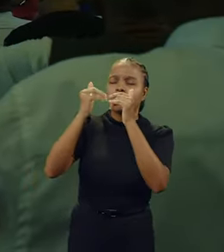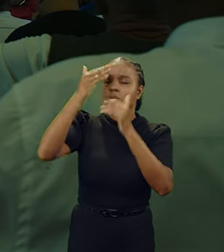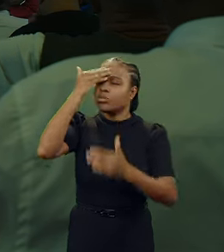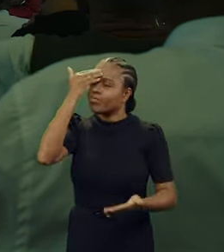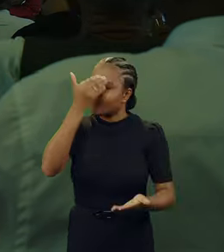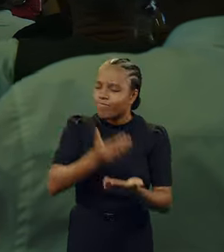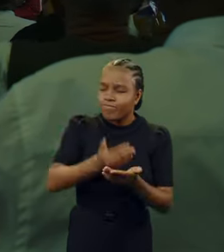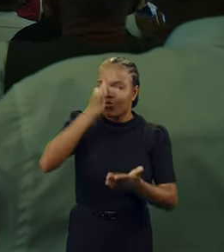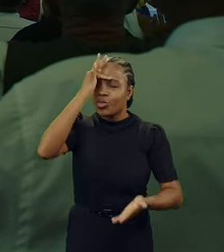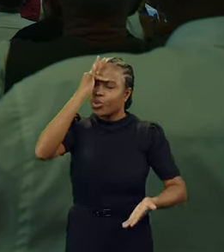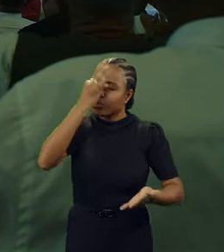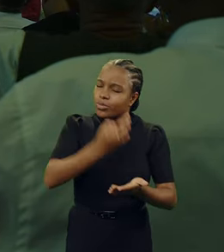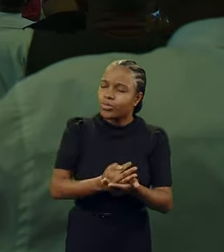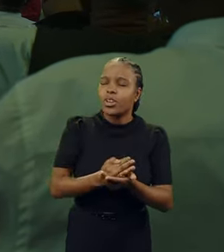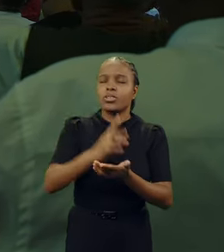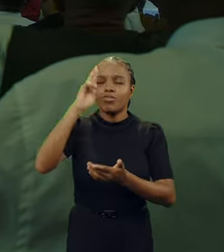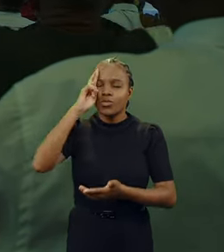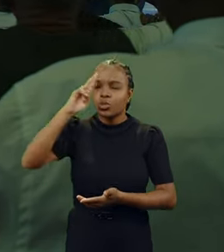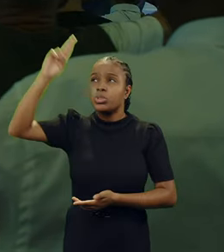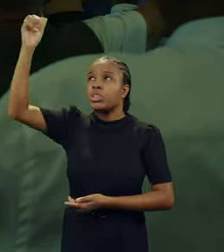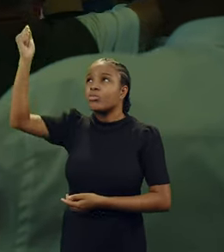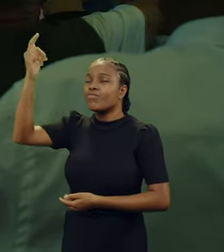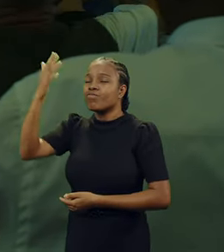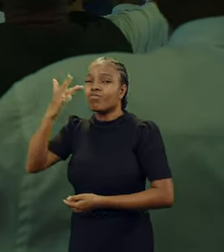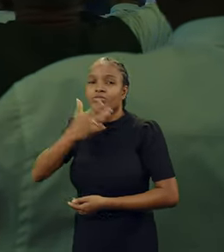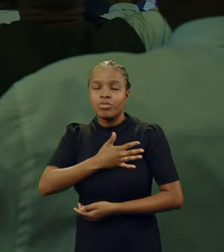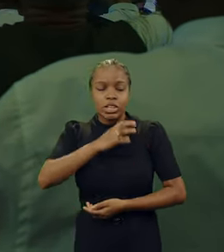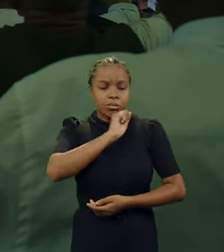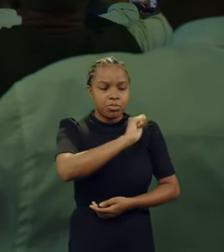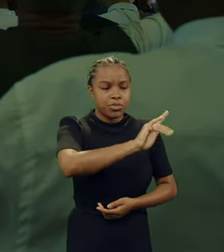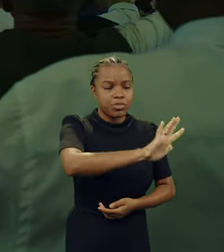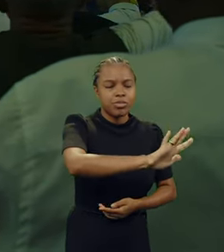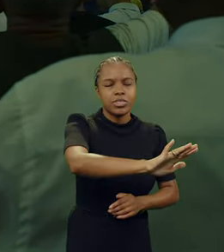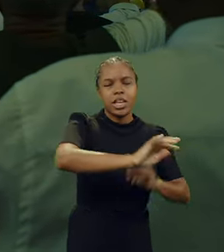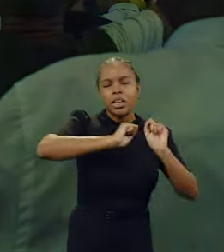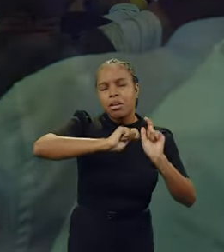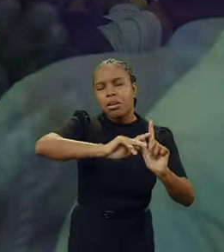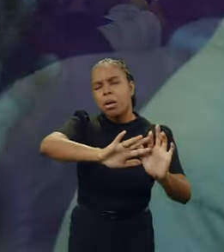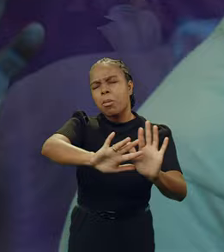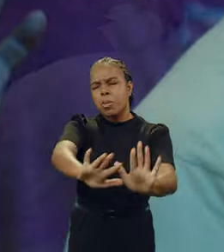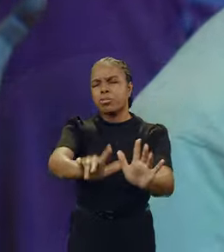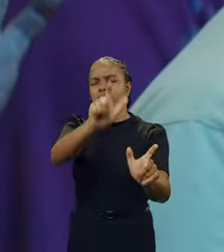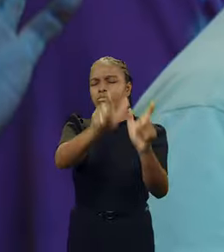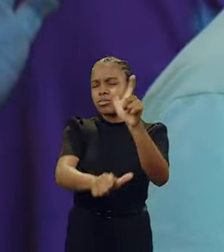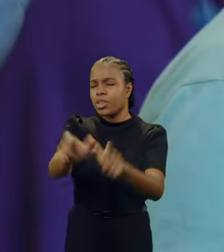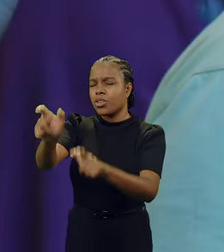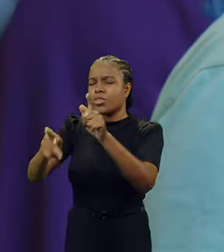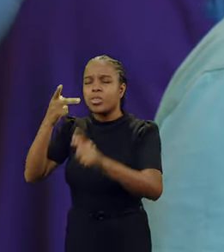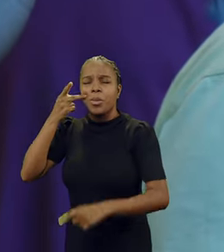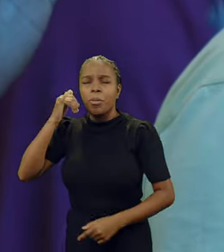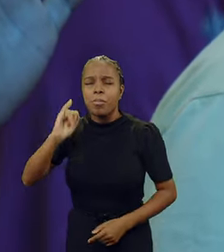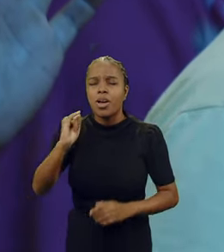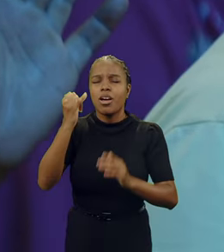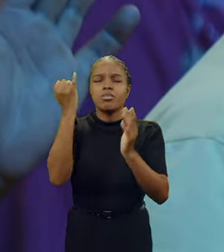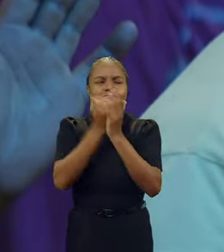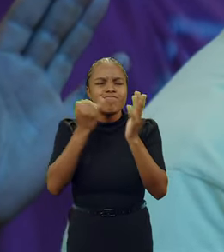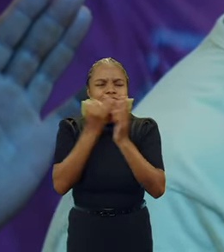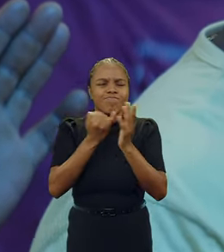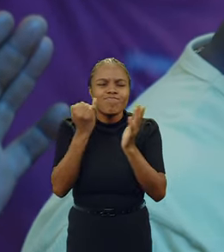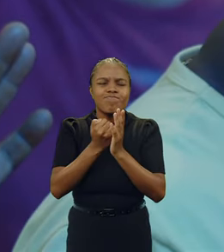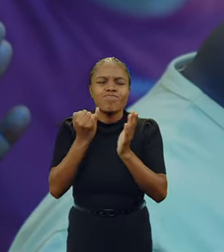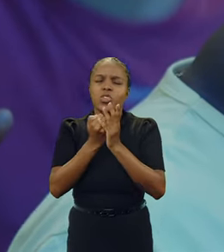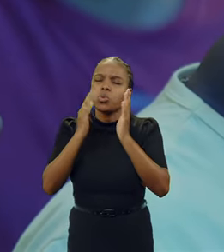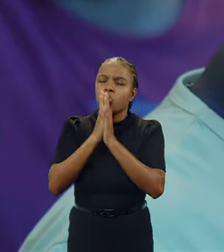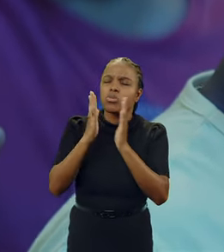derramando sobre cada coração, sobre cada pai que está intercedendo, Pai. Ó Deus querendo, o Senhor é Pai de amor, é